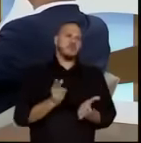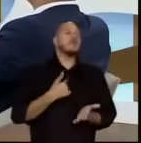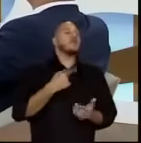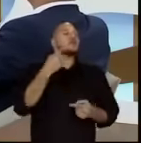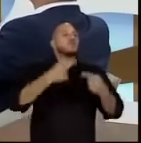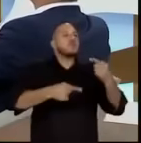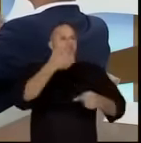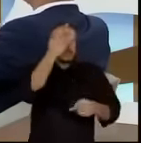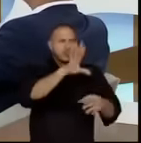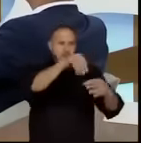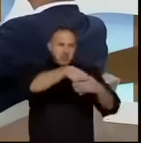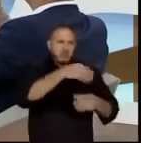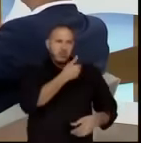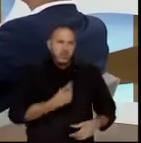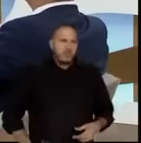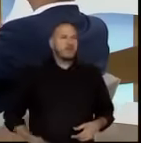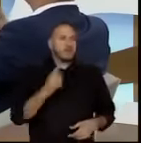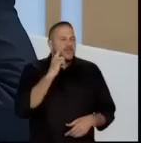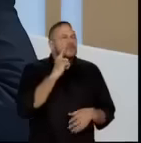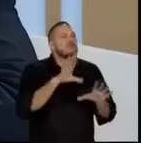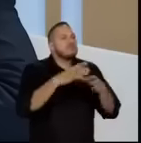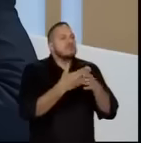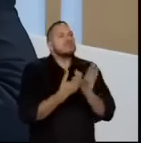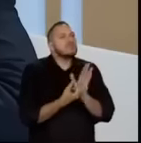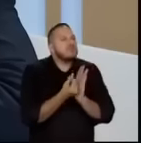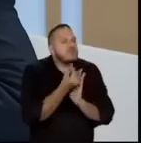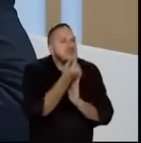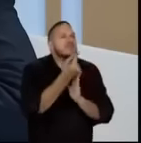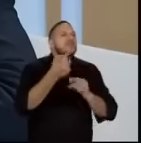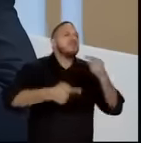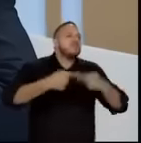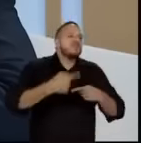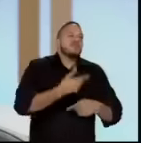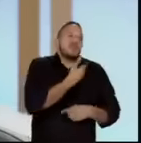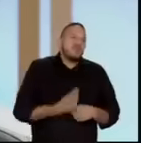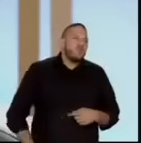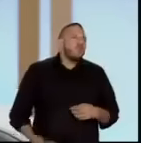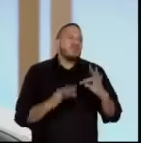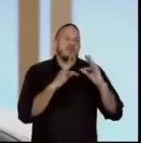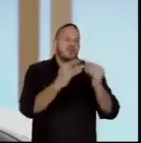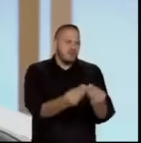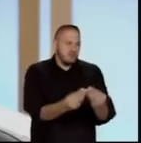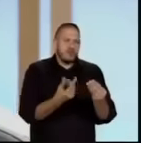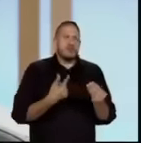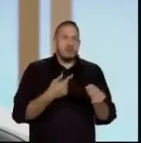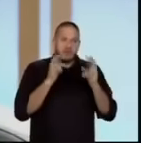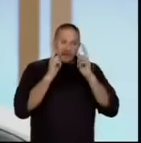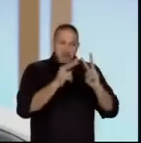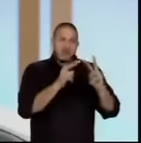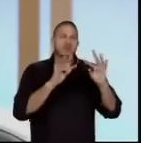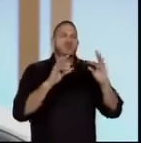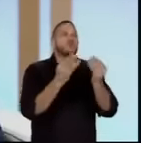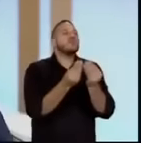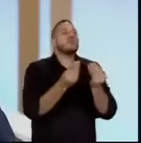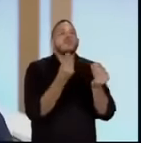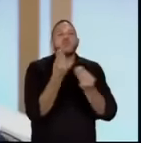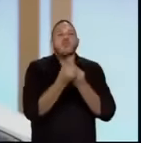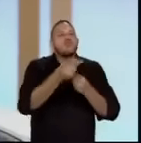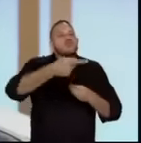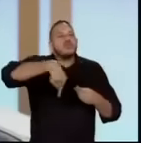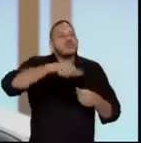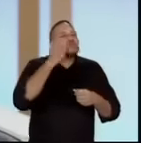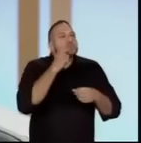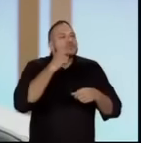governo, do ponto de vista de orçamento, política pública e tudo mais? Reconhecendo esses fatos, como é que nós fazemos para dar